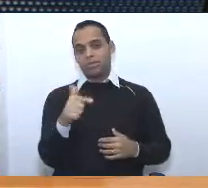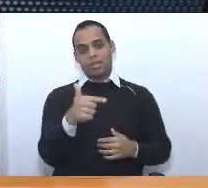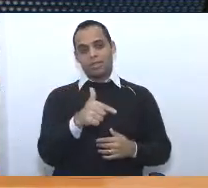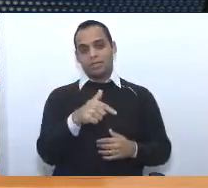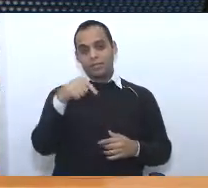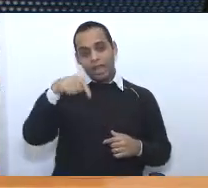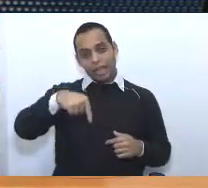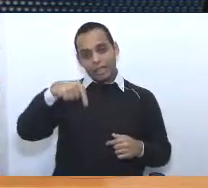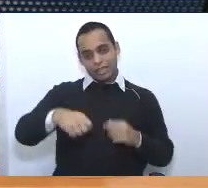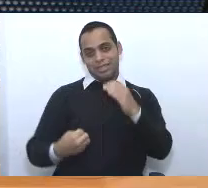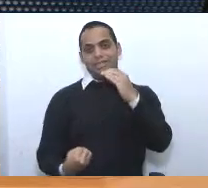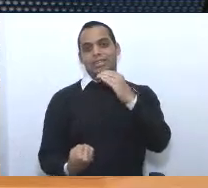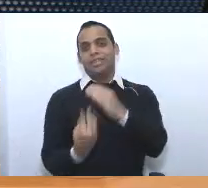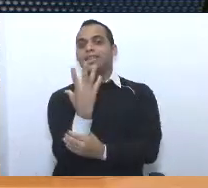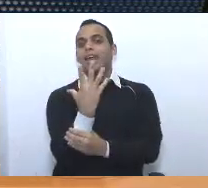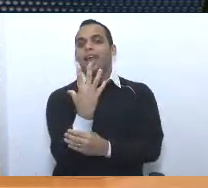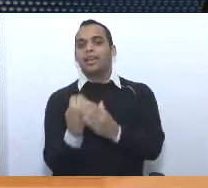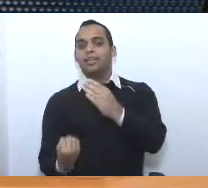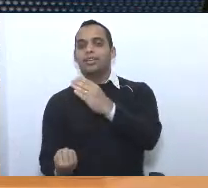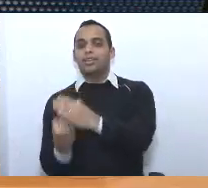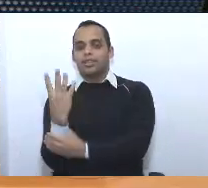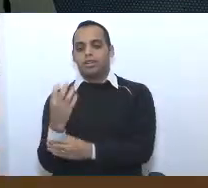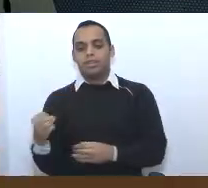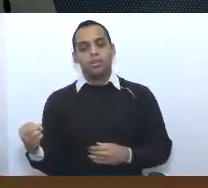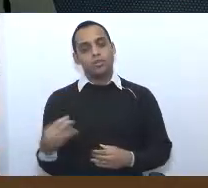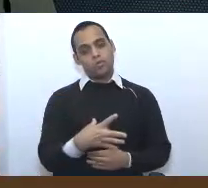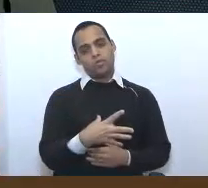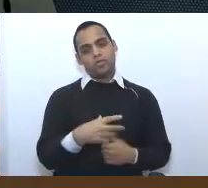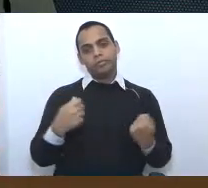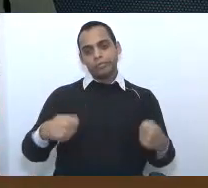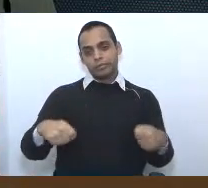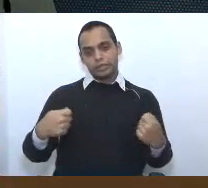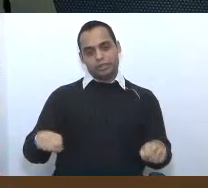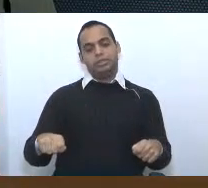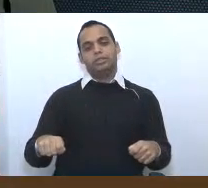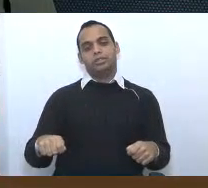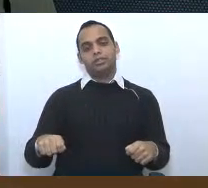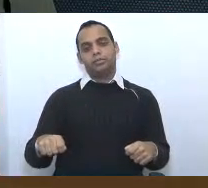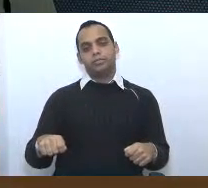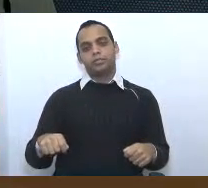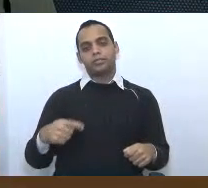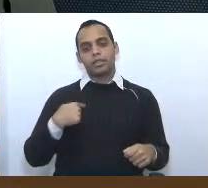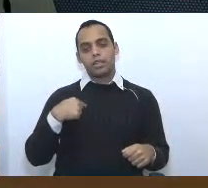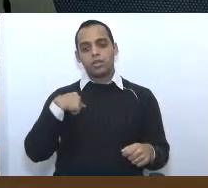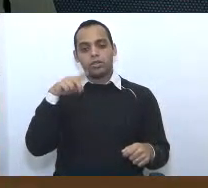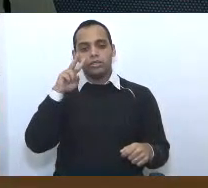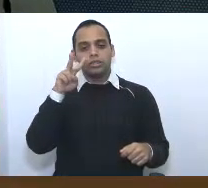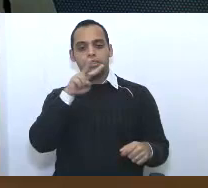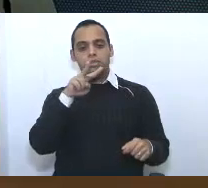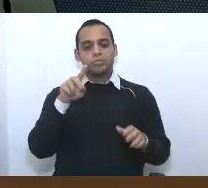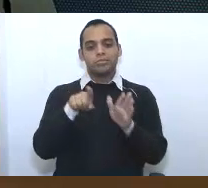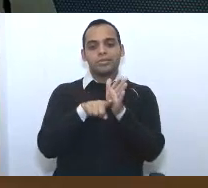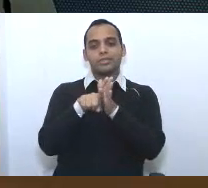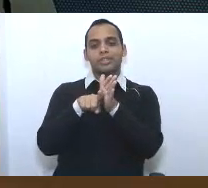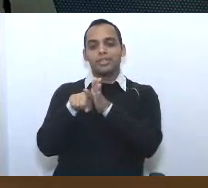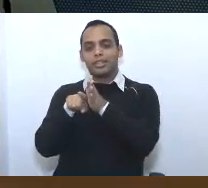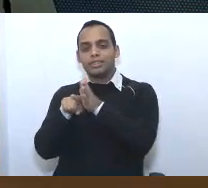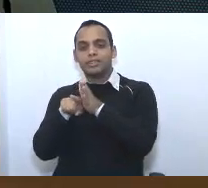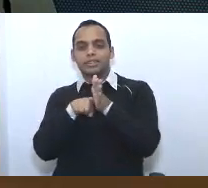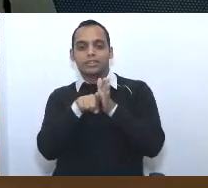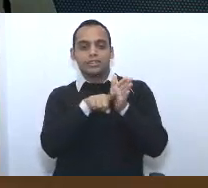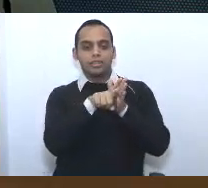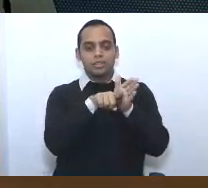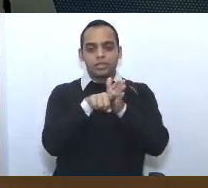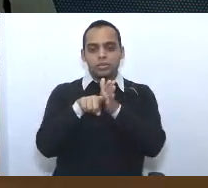nós estamos agora finalizando este PA para um parecer técnico, mas já estamos com um caminho bem andado